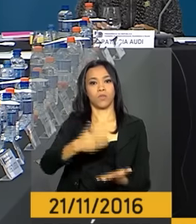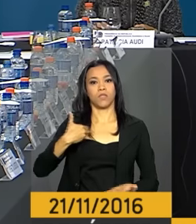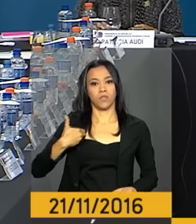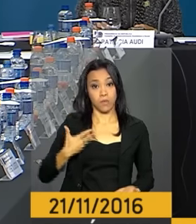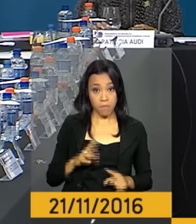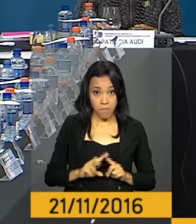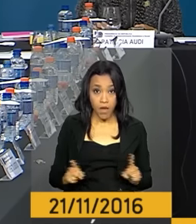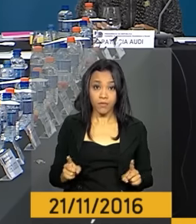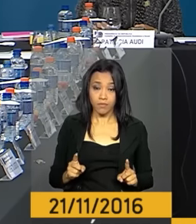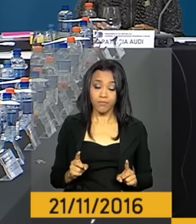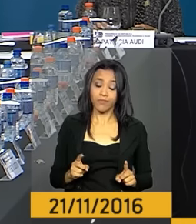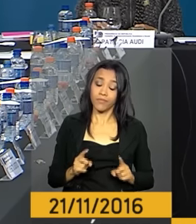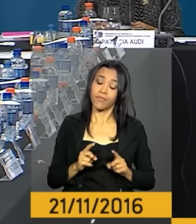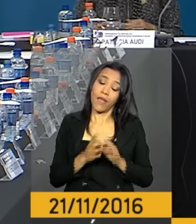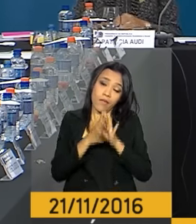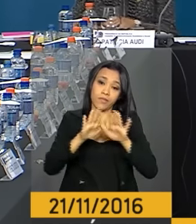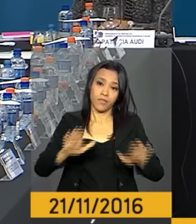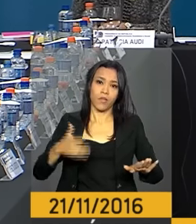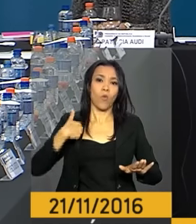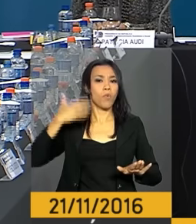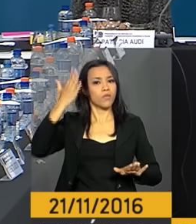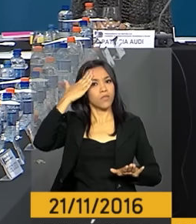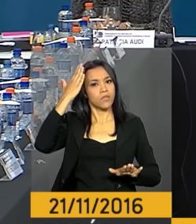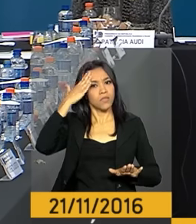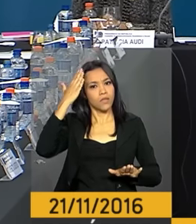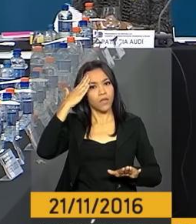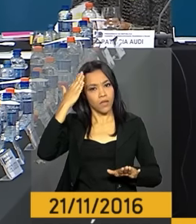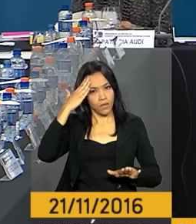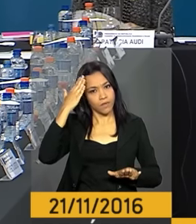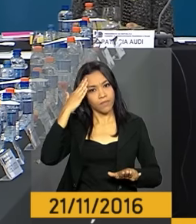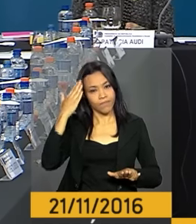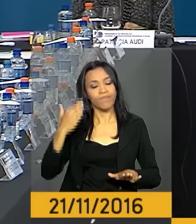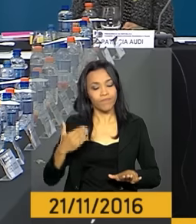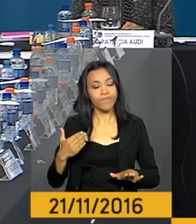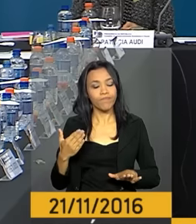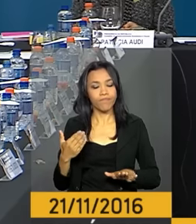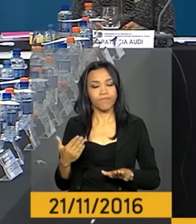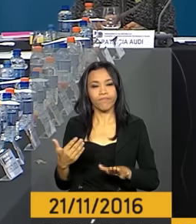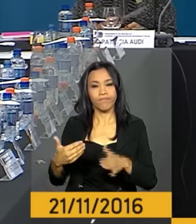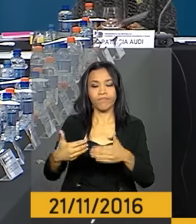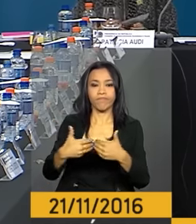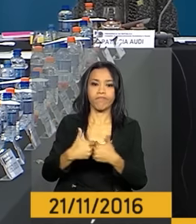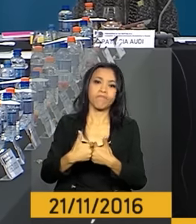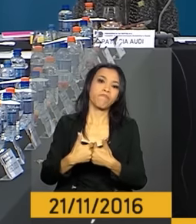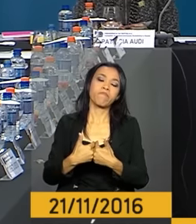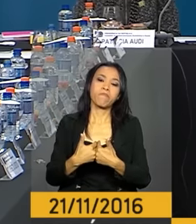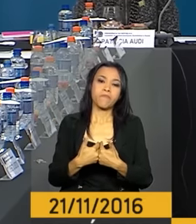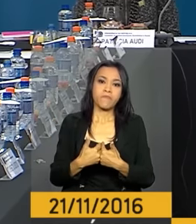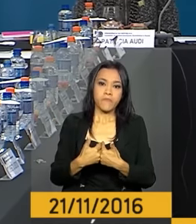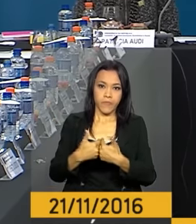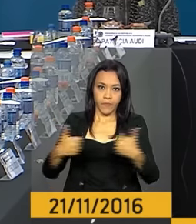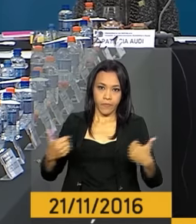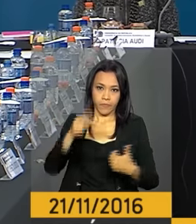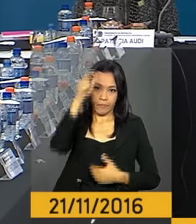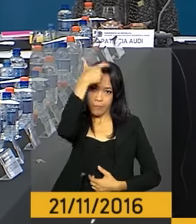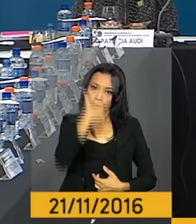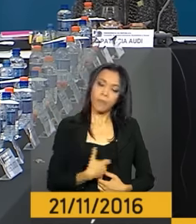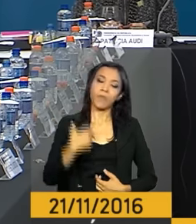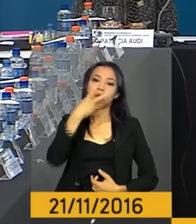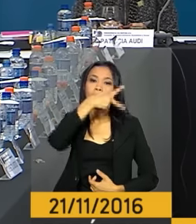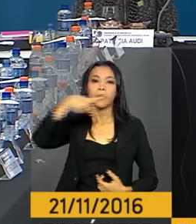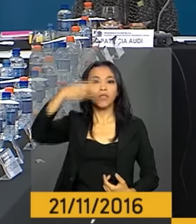ainda assim, como eu faço uma distinção entre a figura da presidência da República e a figura do presidente da